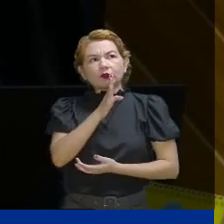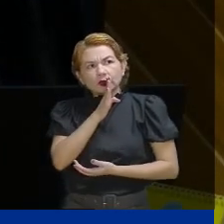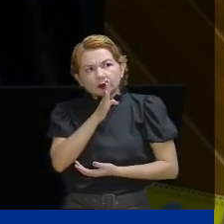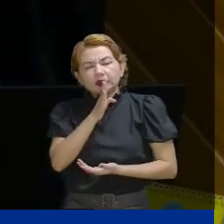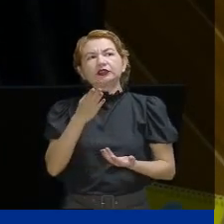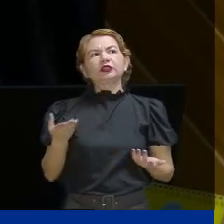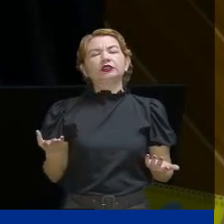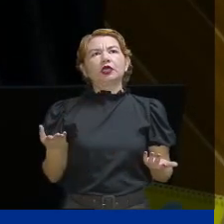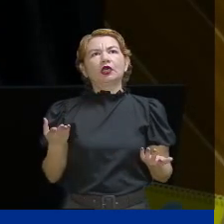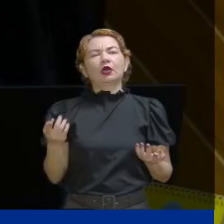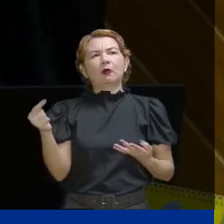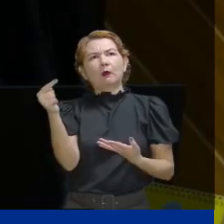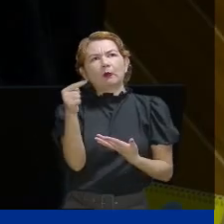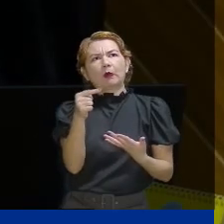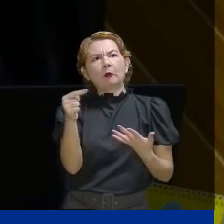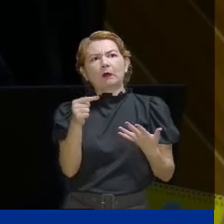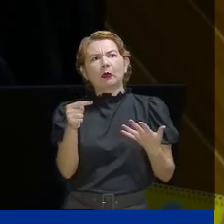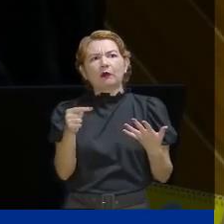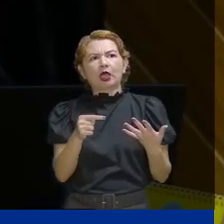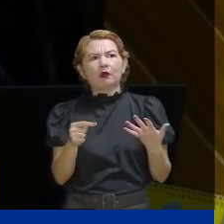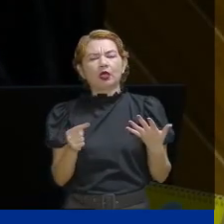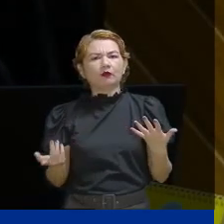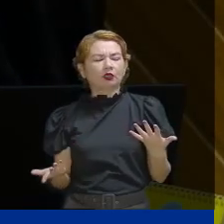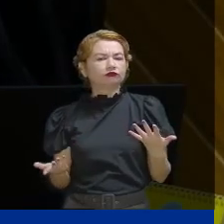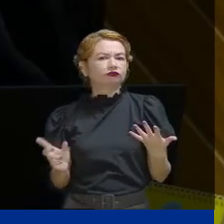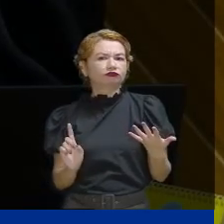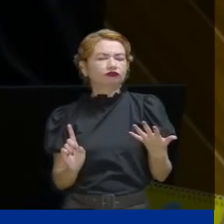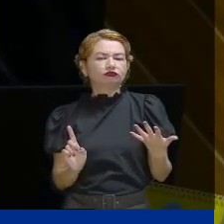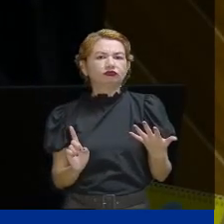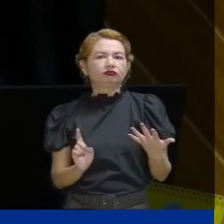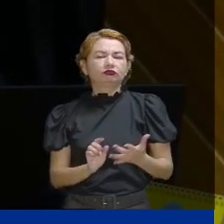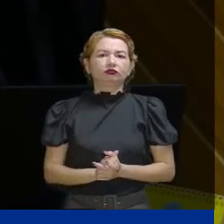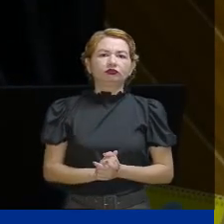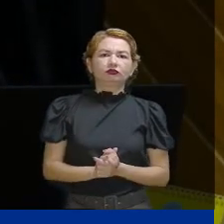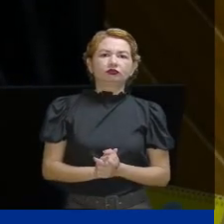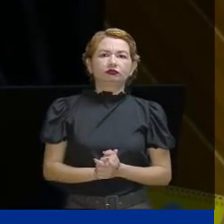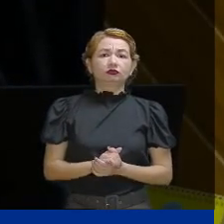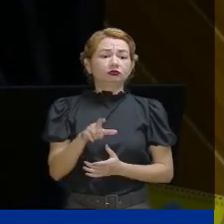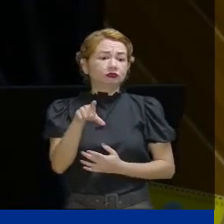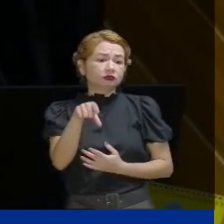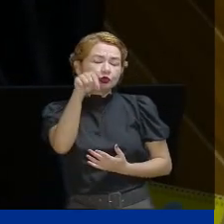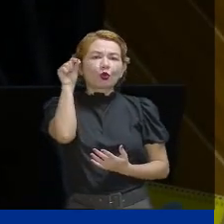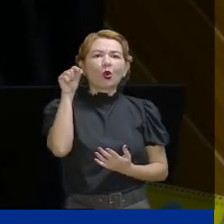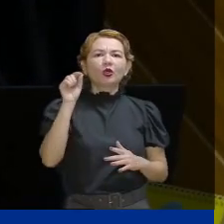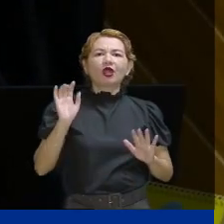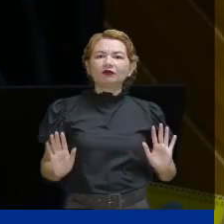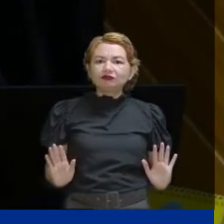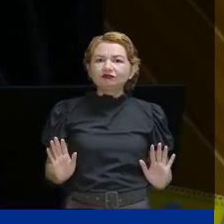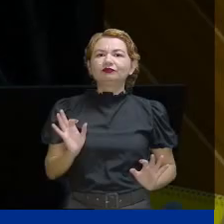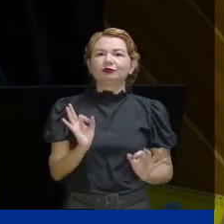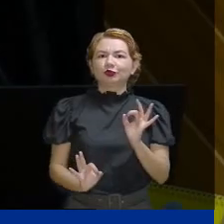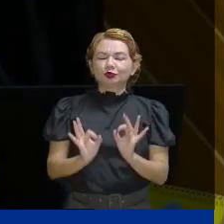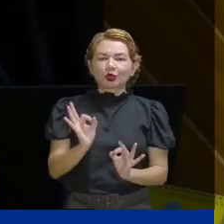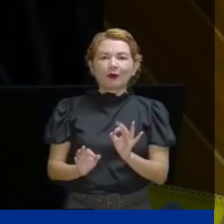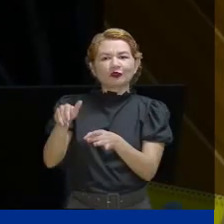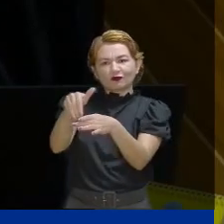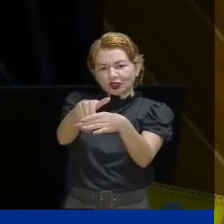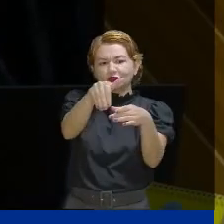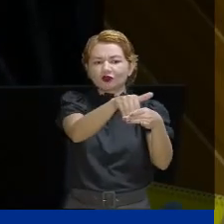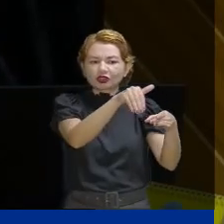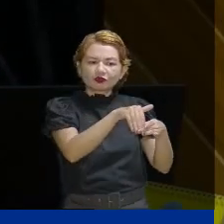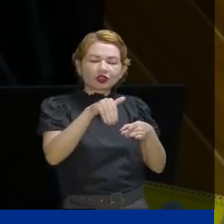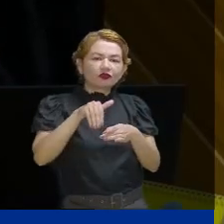de um ponto, não é uma questão... Então, não há uma obscuridade, houve uma opção jogadores naquele momento.